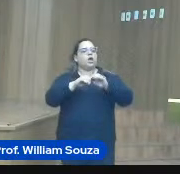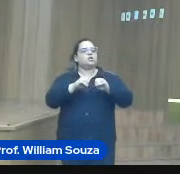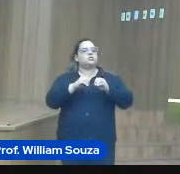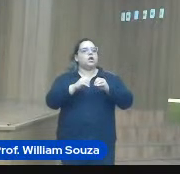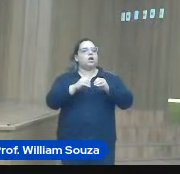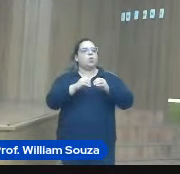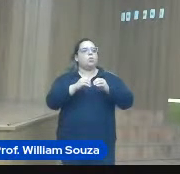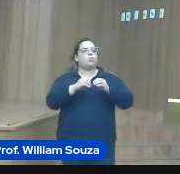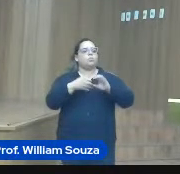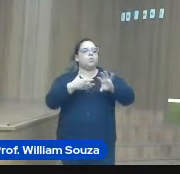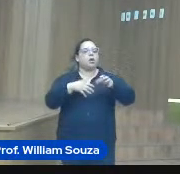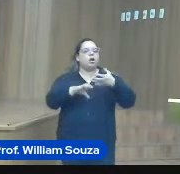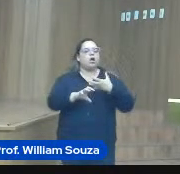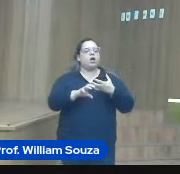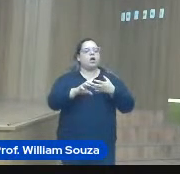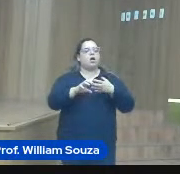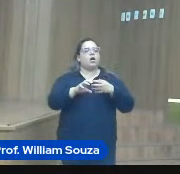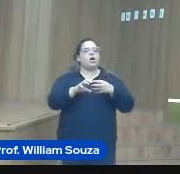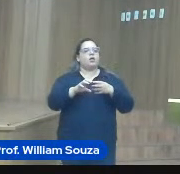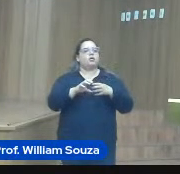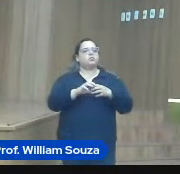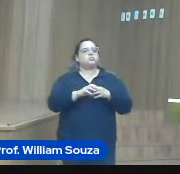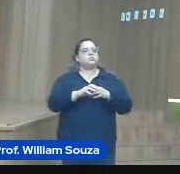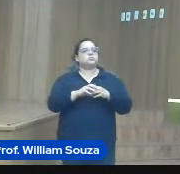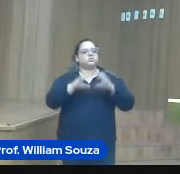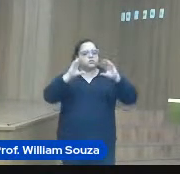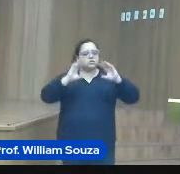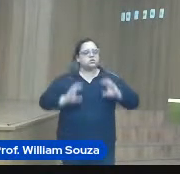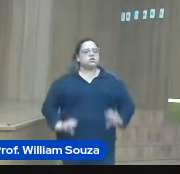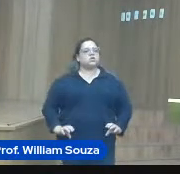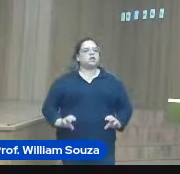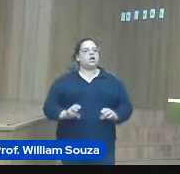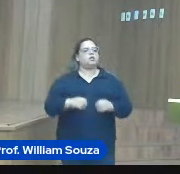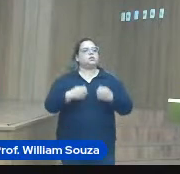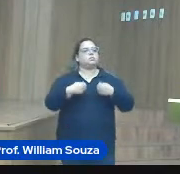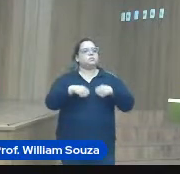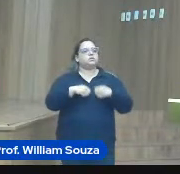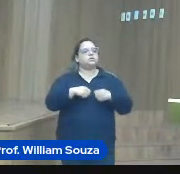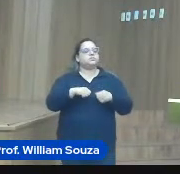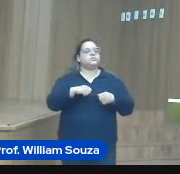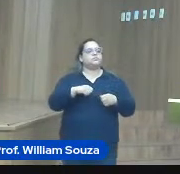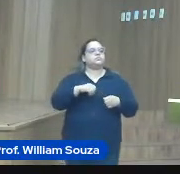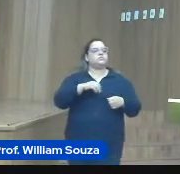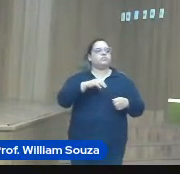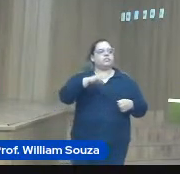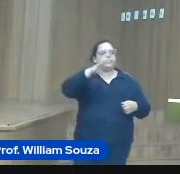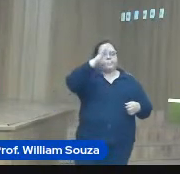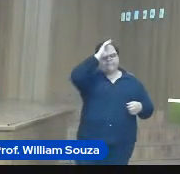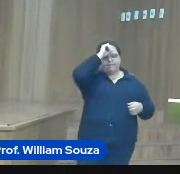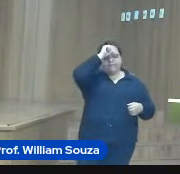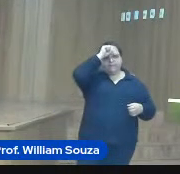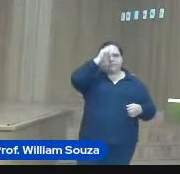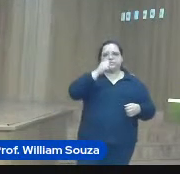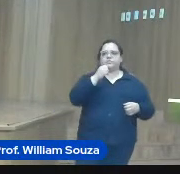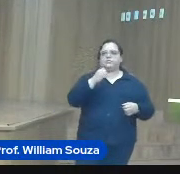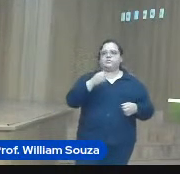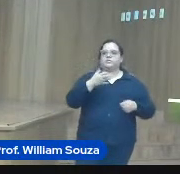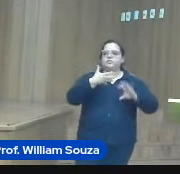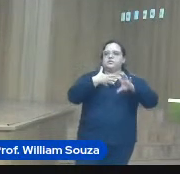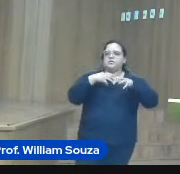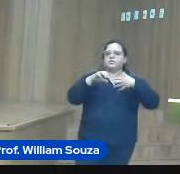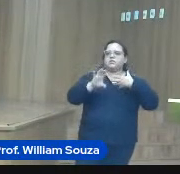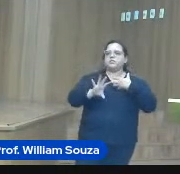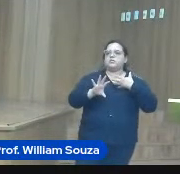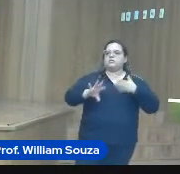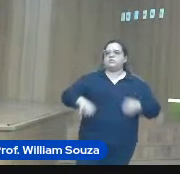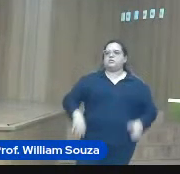a cidadania, que tem que ter um traço de conhecimento, de bem-estar coletivo, de empatia.